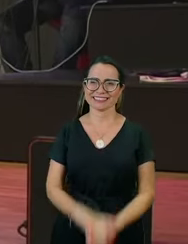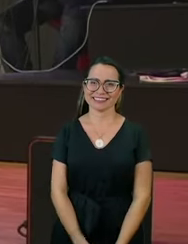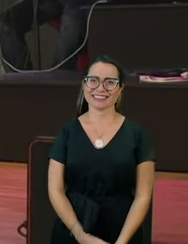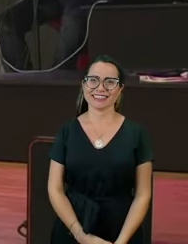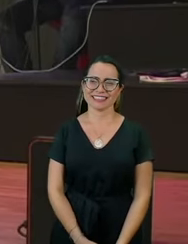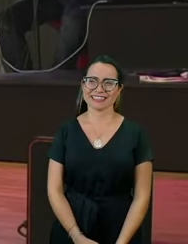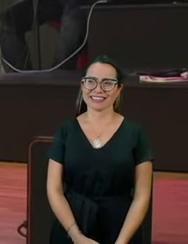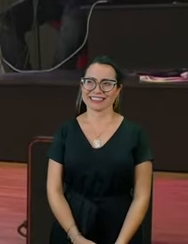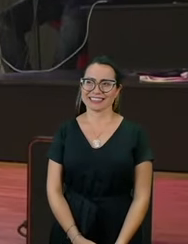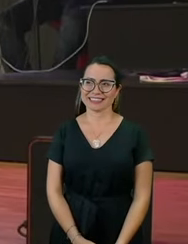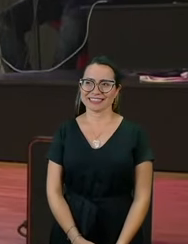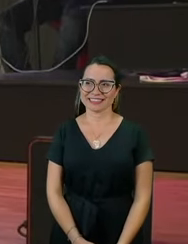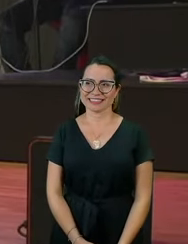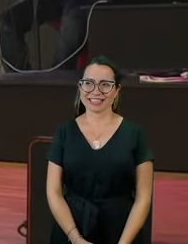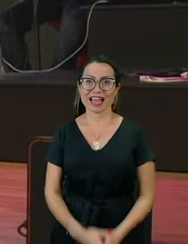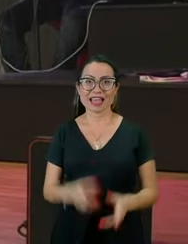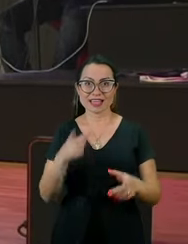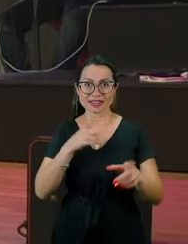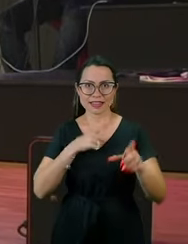E, bom,